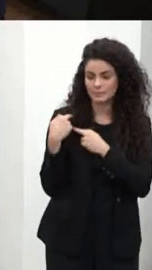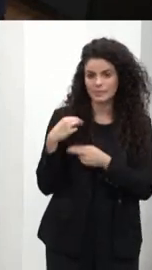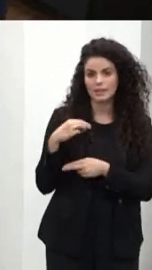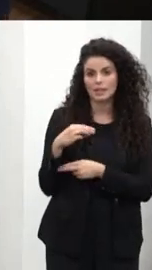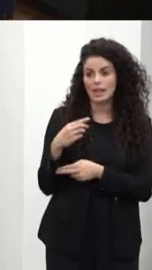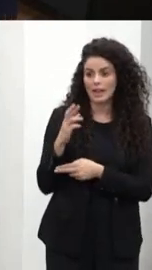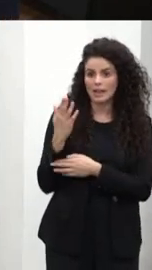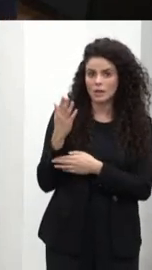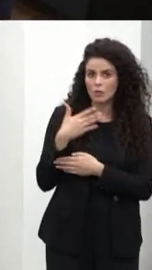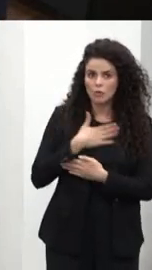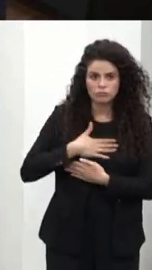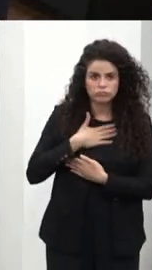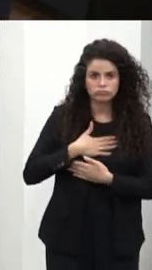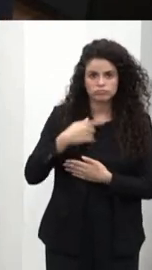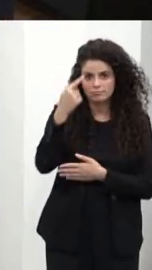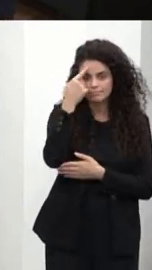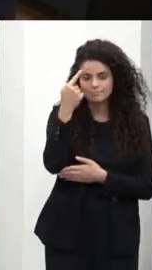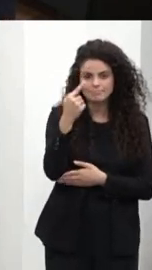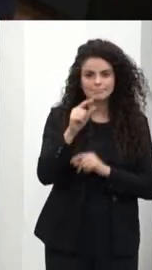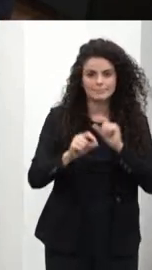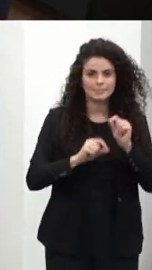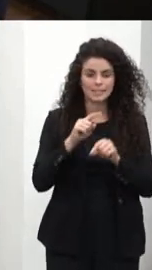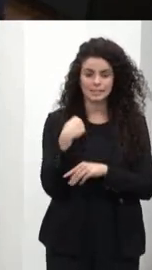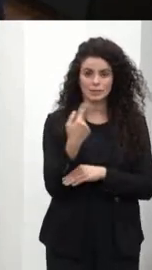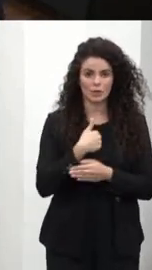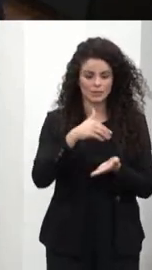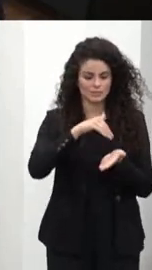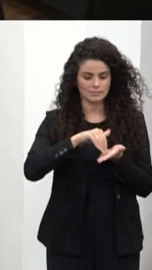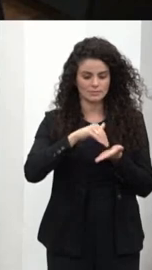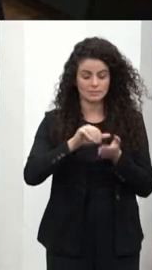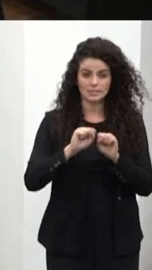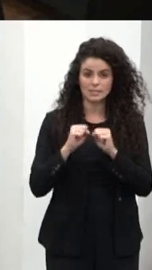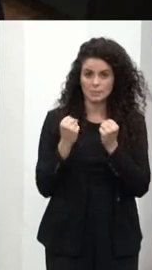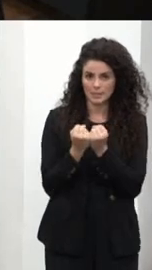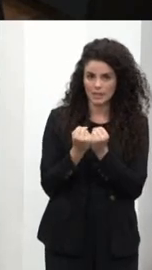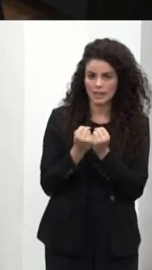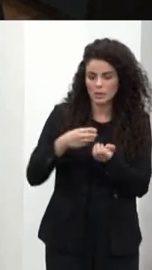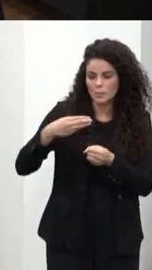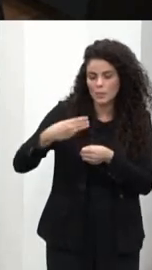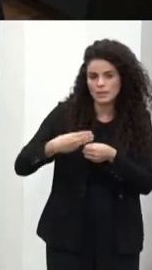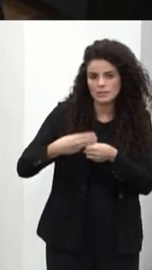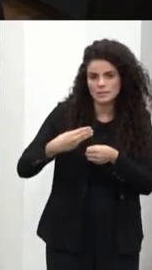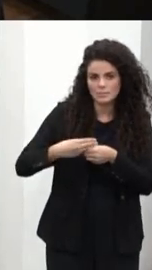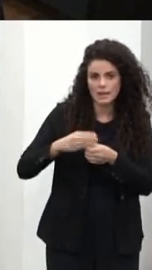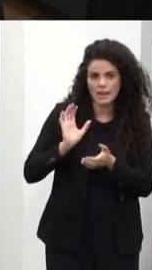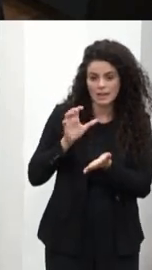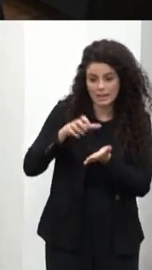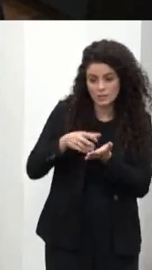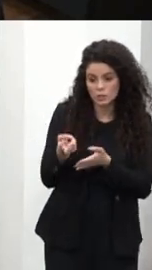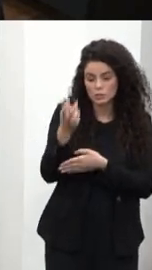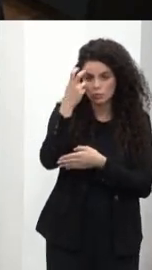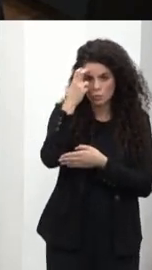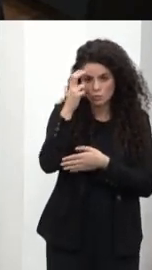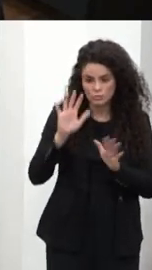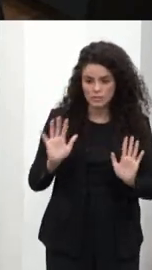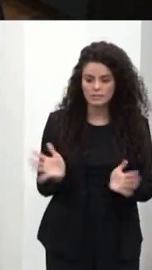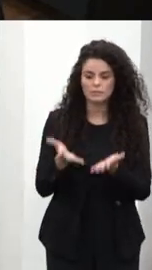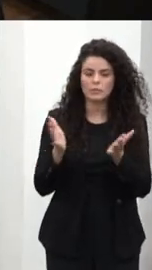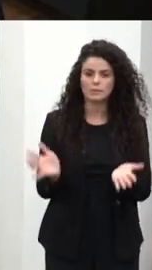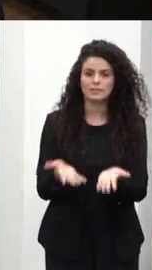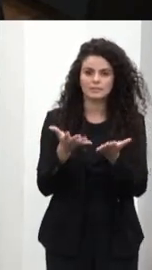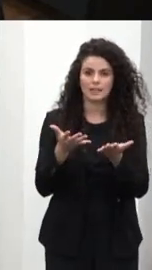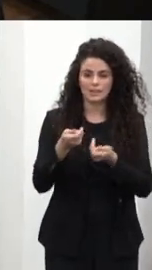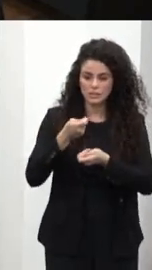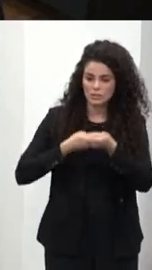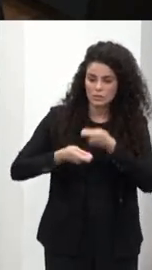nós tratamos do seguinte seminários municipais de Cultura visando debater e fomentar o sistema de